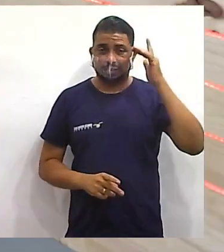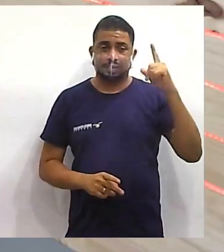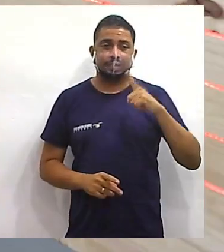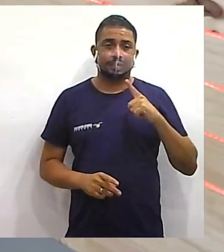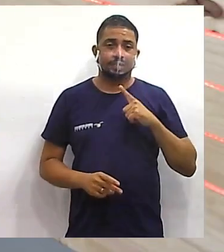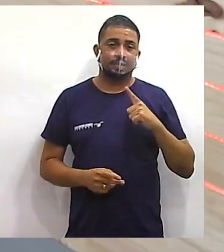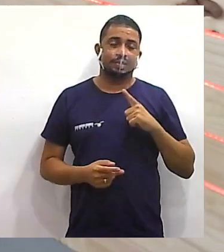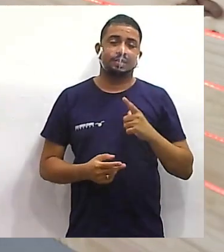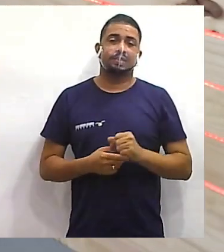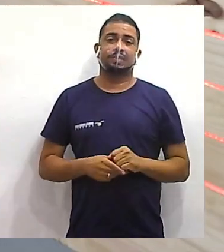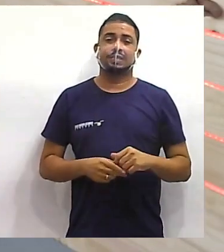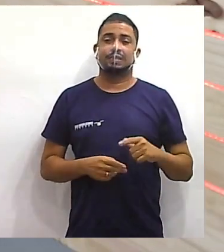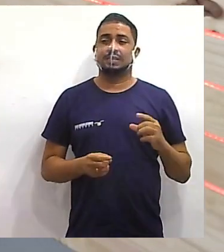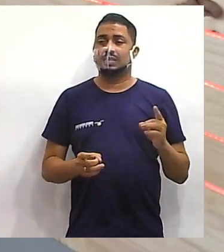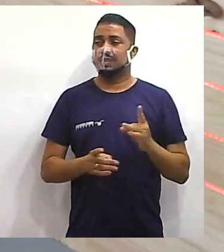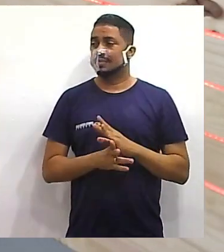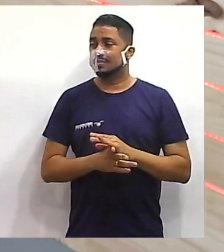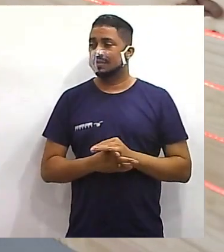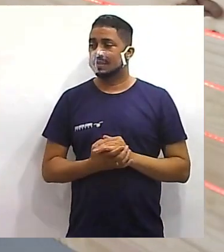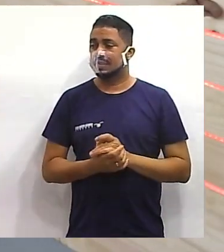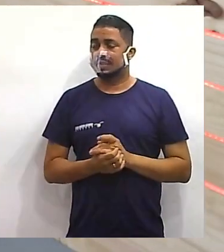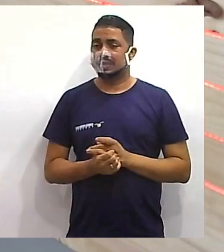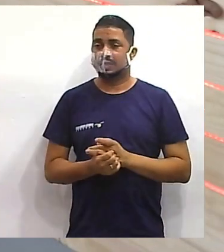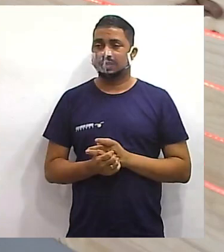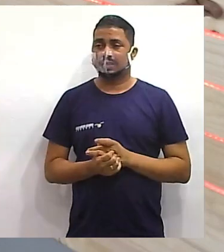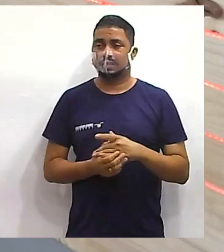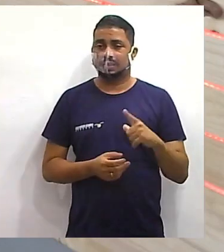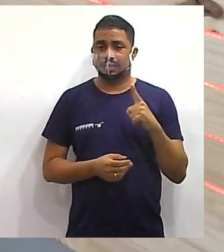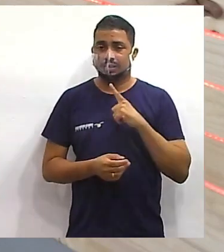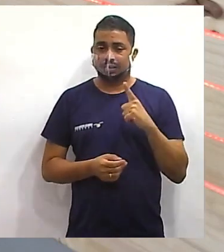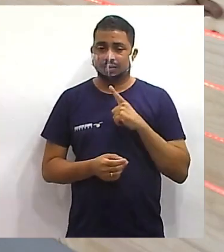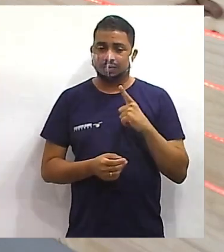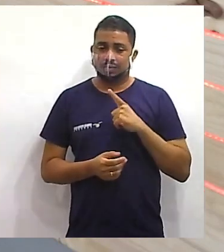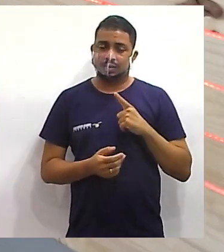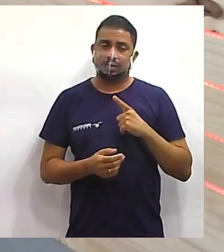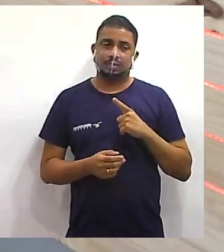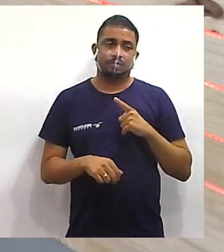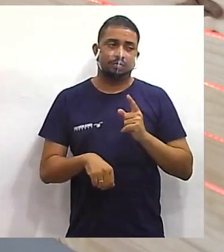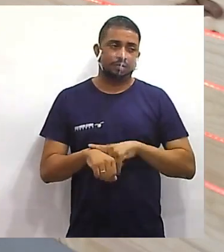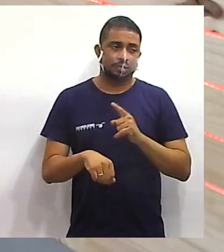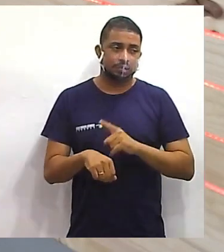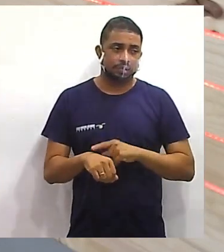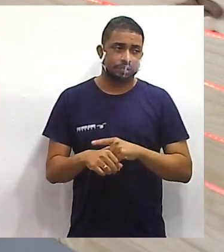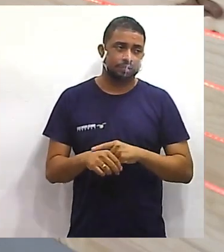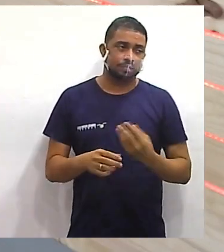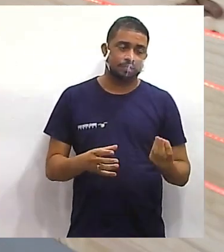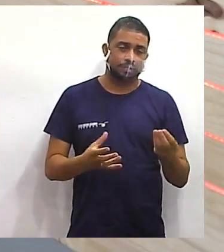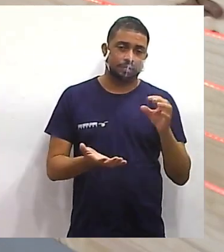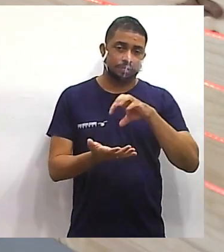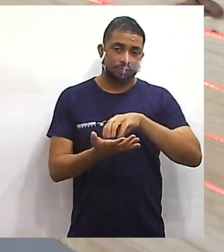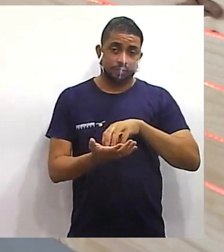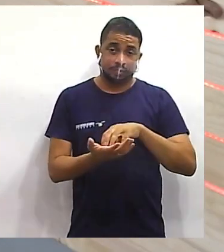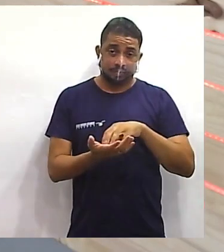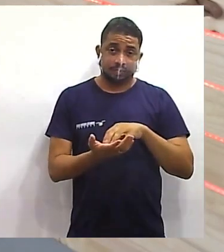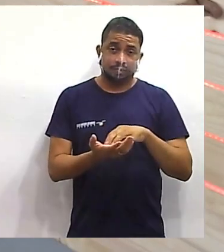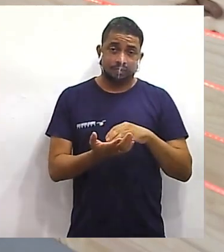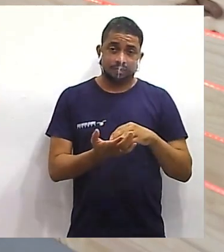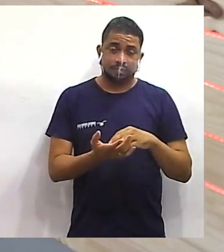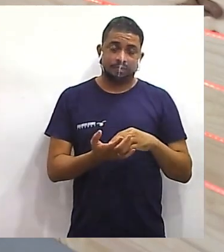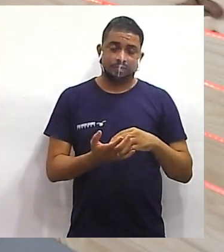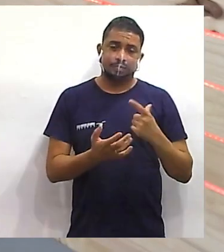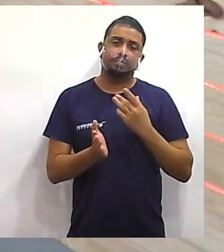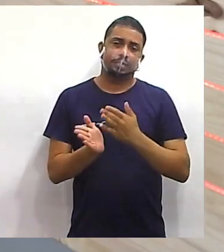a gente acaba, a gente teve, né, durante algum tempo, como foi colocado aqui, um período